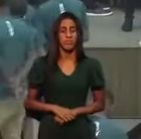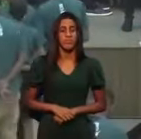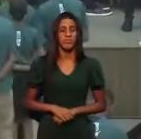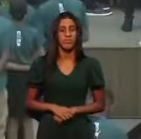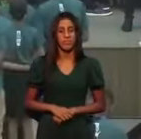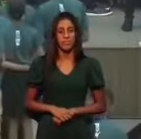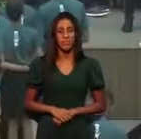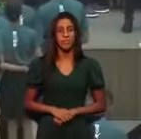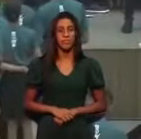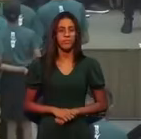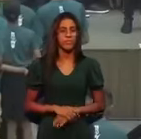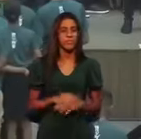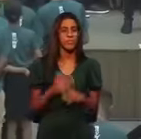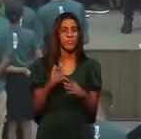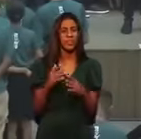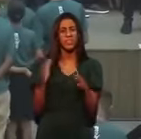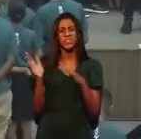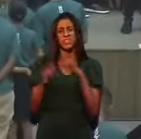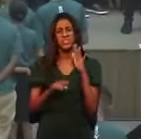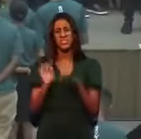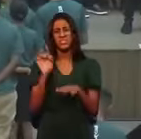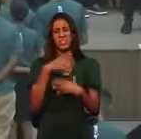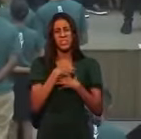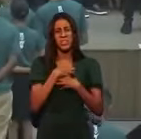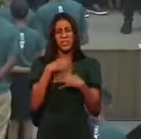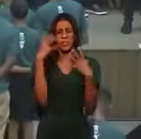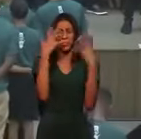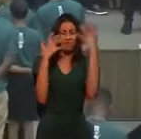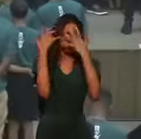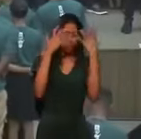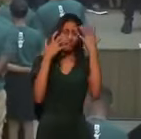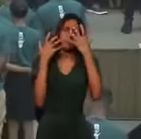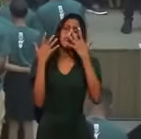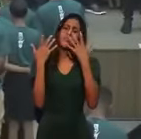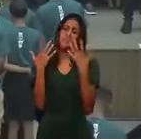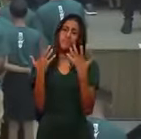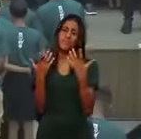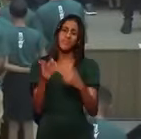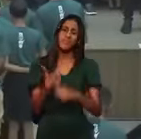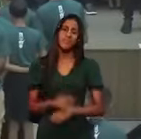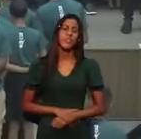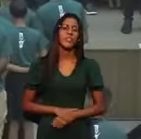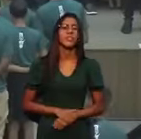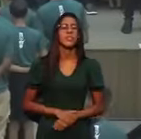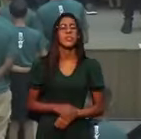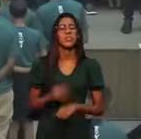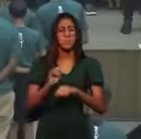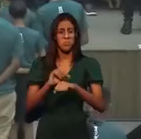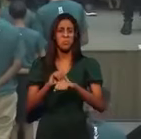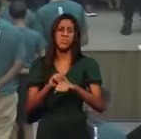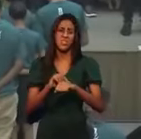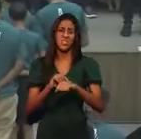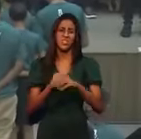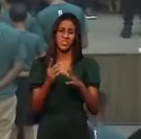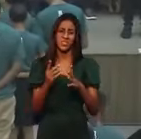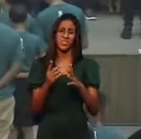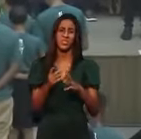Ainda que a tua alma esteja em desespero, no momento em que você puder, chama Jesus para a tua alma.